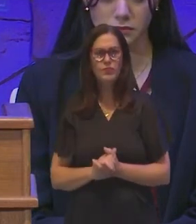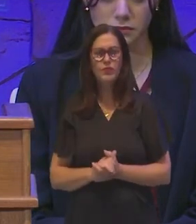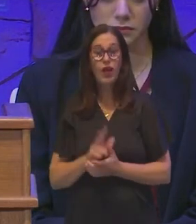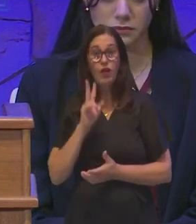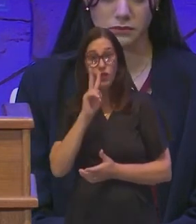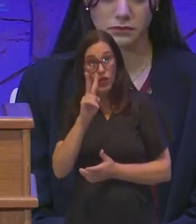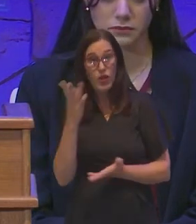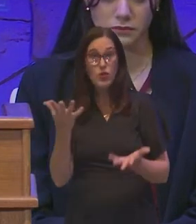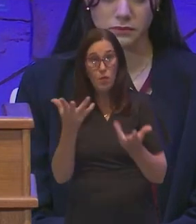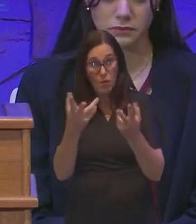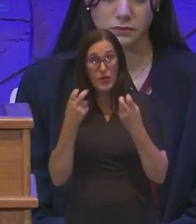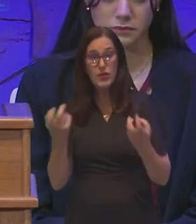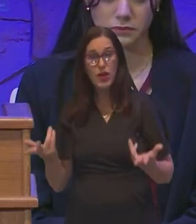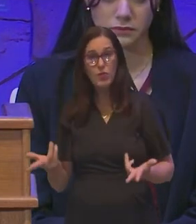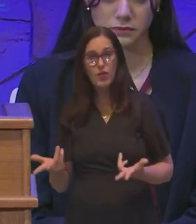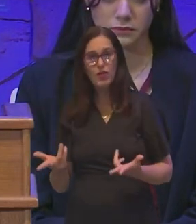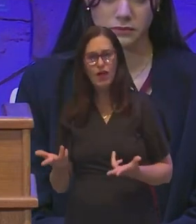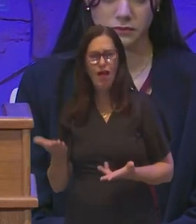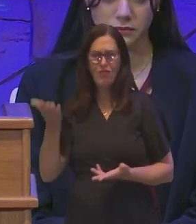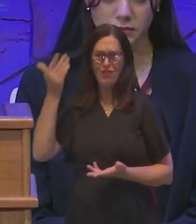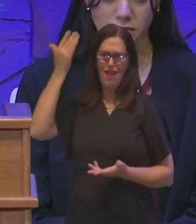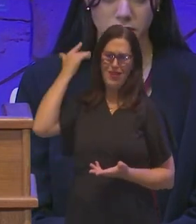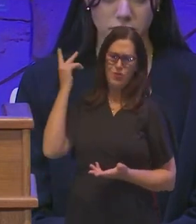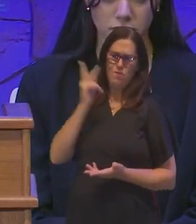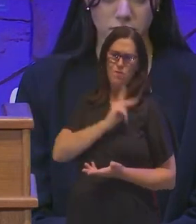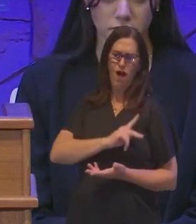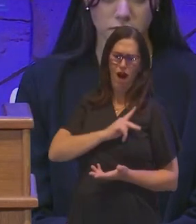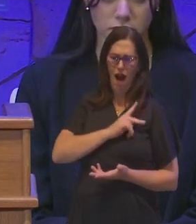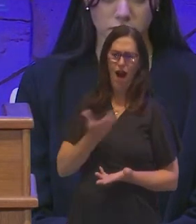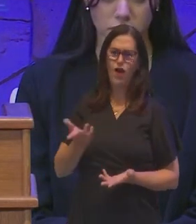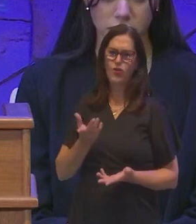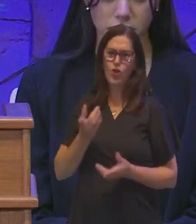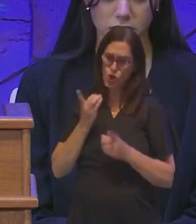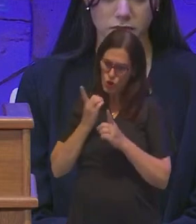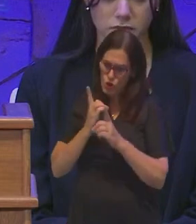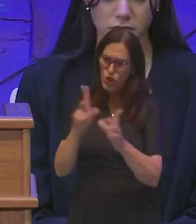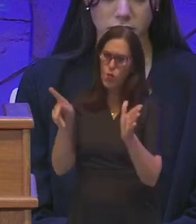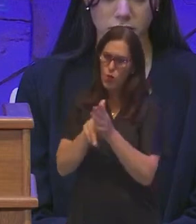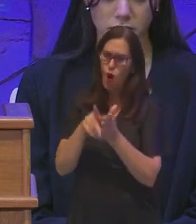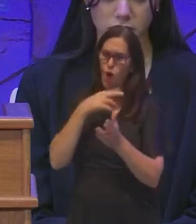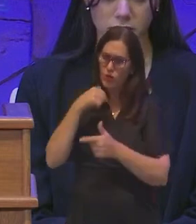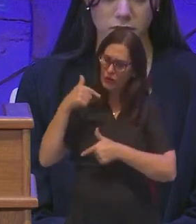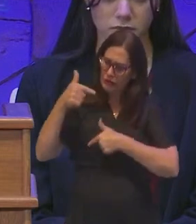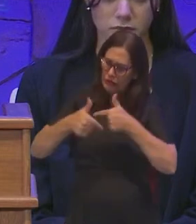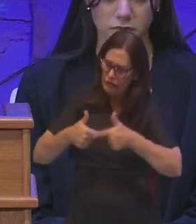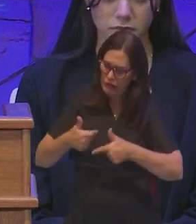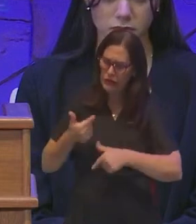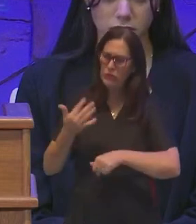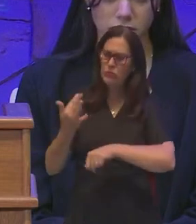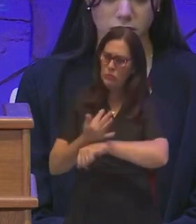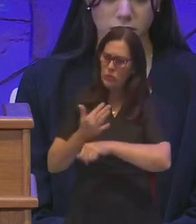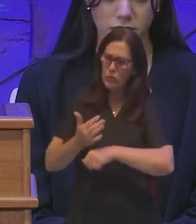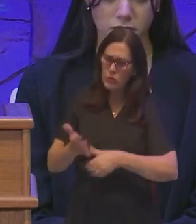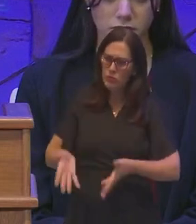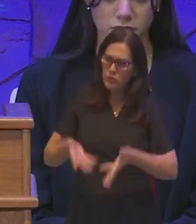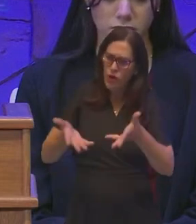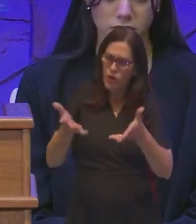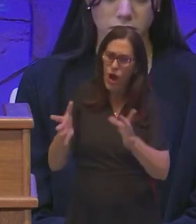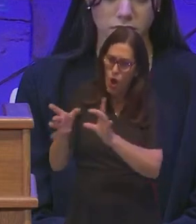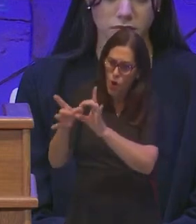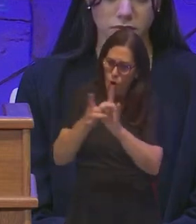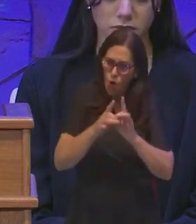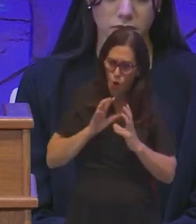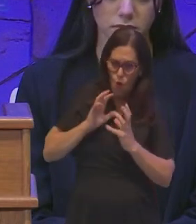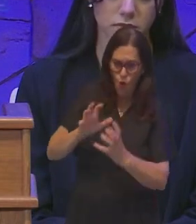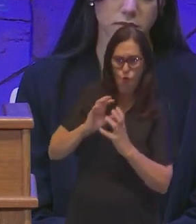Olha só, desde aqueles dias o apóstolo Paulo, os discípulos do Senhor trabalhando, insistindo para a manutenção da